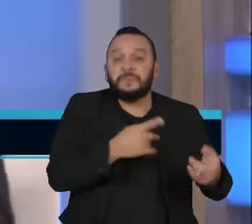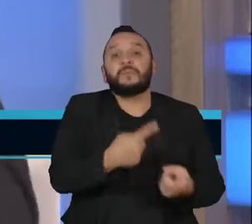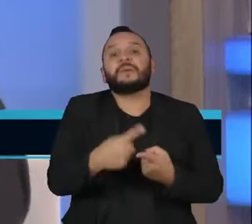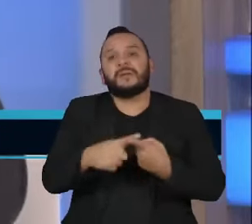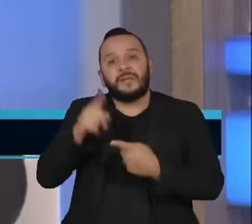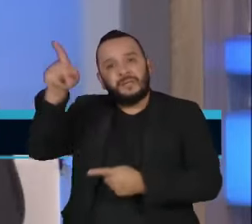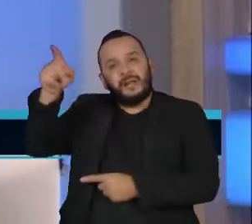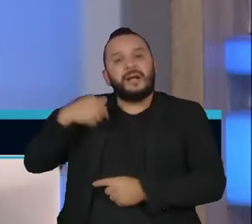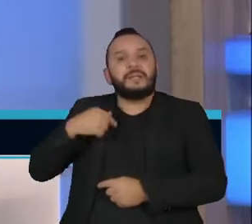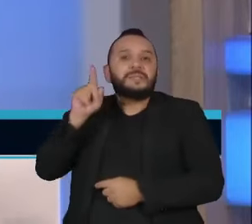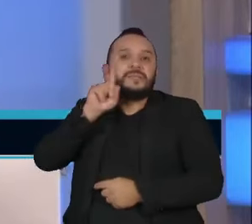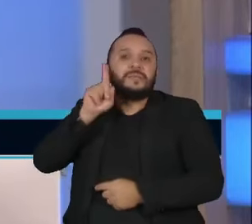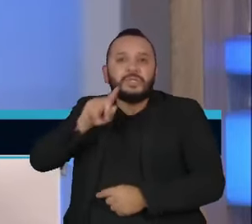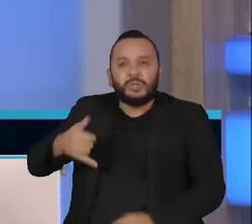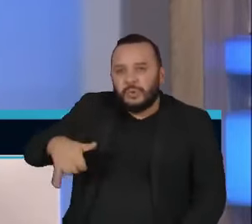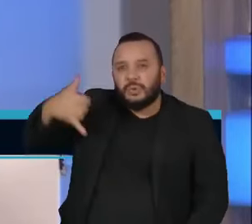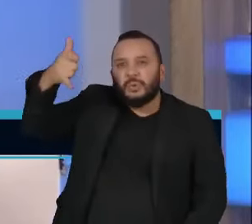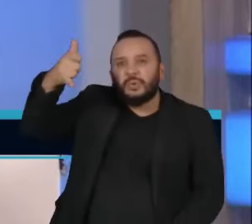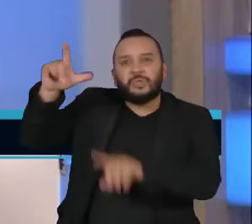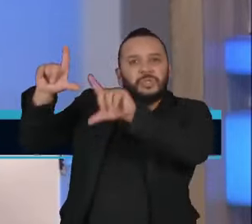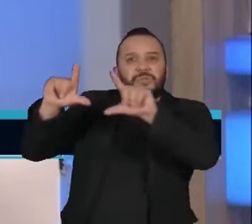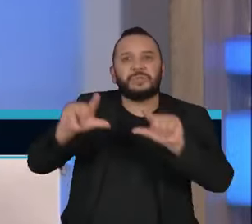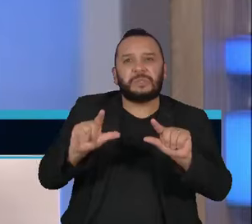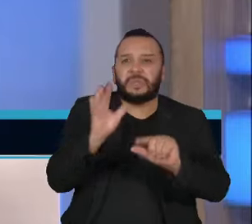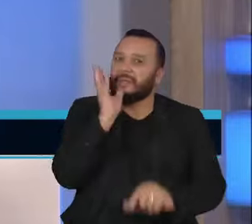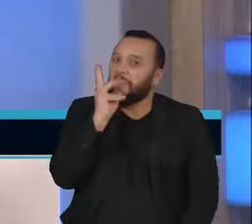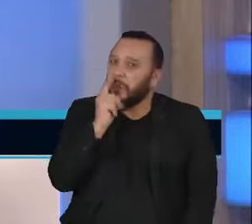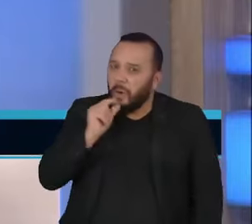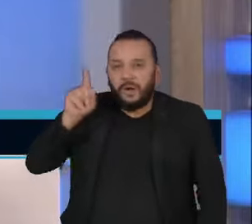Unidos está demorando mais que o previsto.